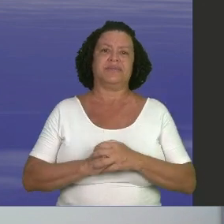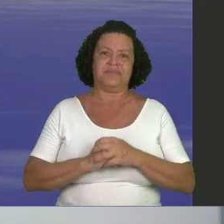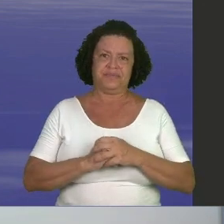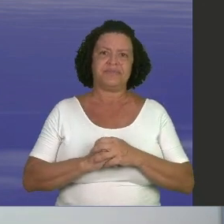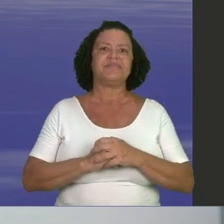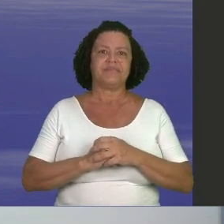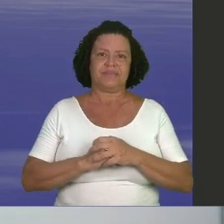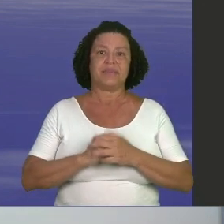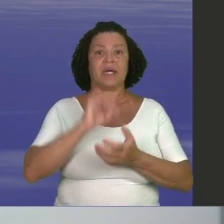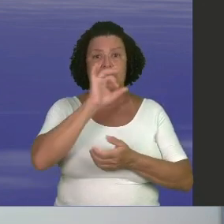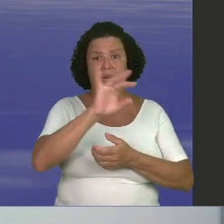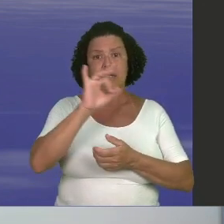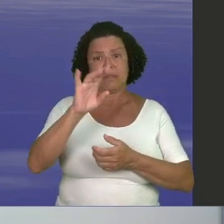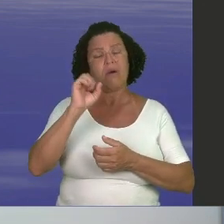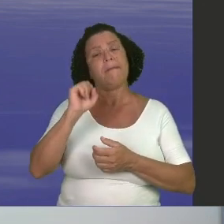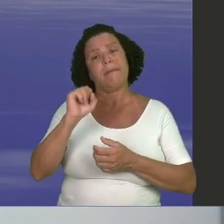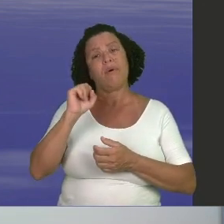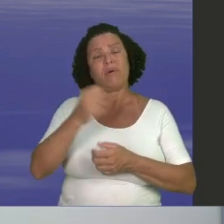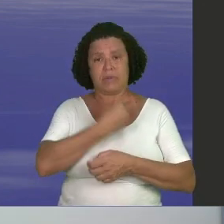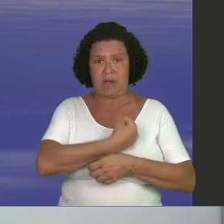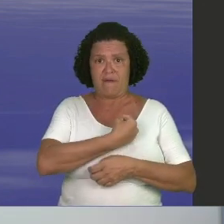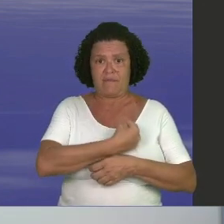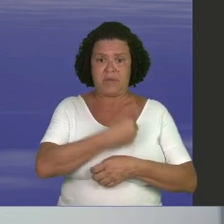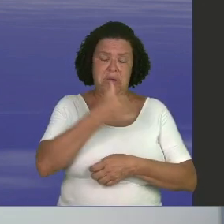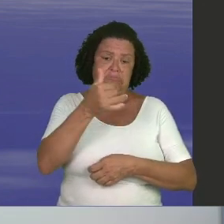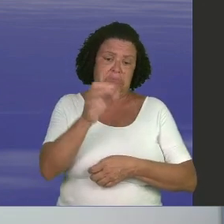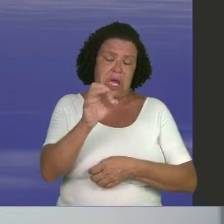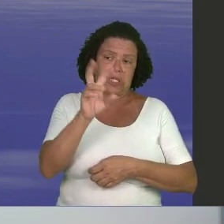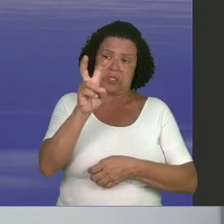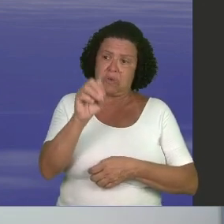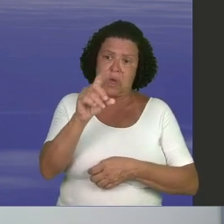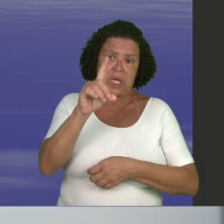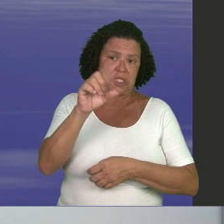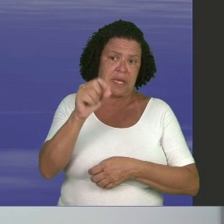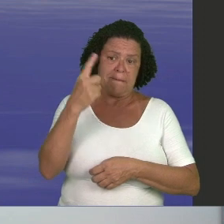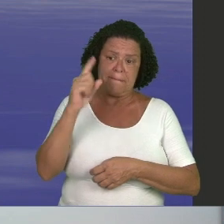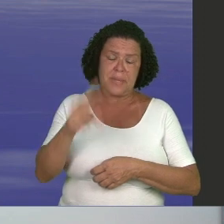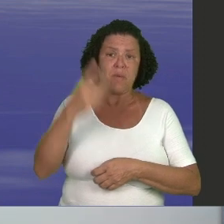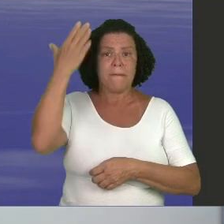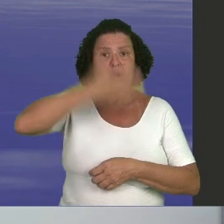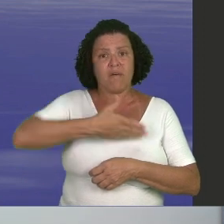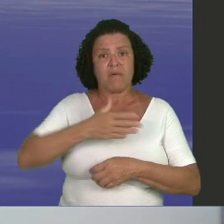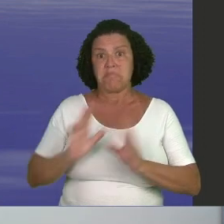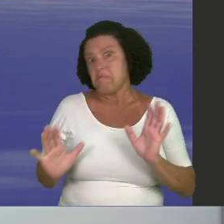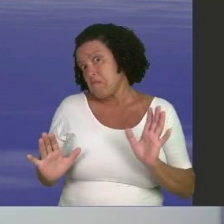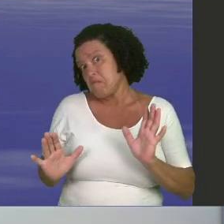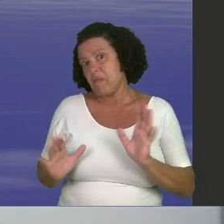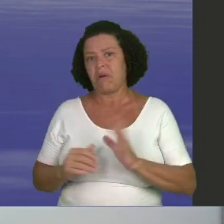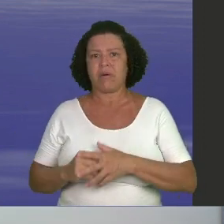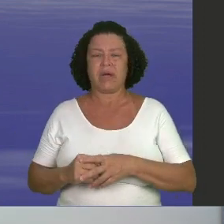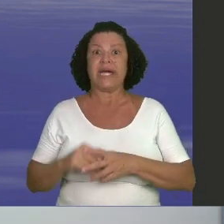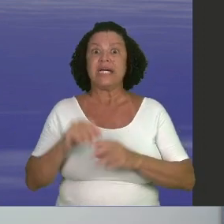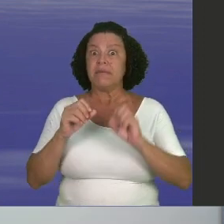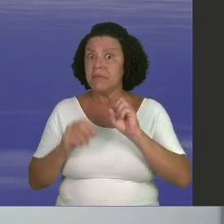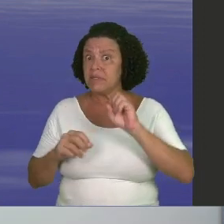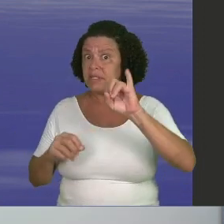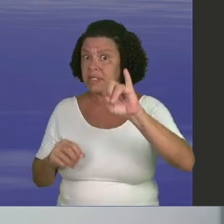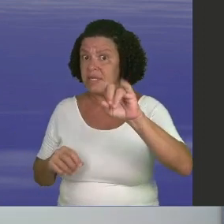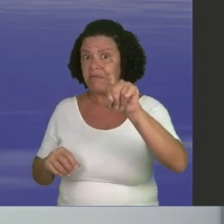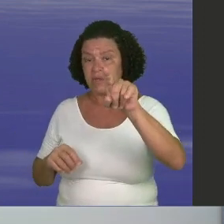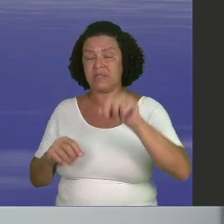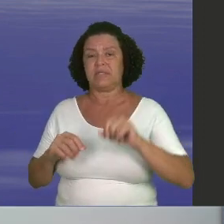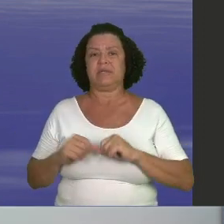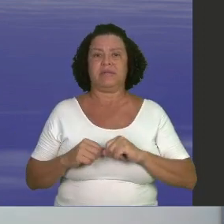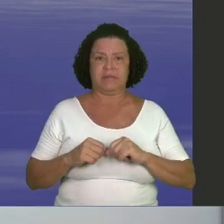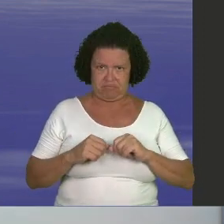Cada um pode ter ao longo da sua vida 10, 50, 100, 1000 provas. Mas se você fizer